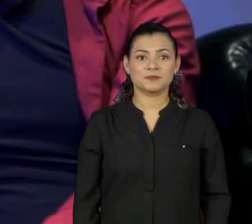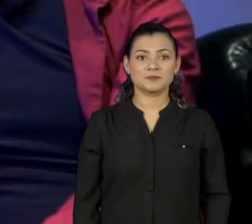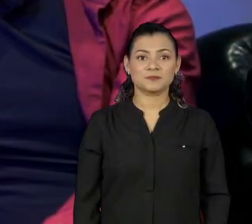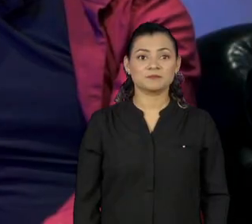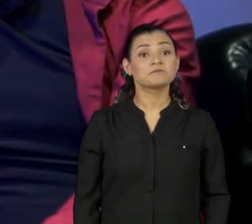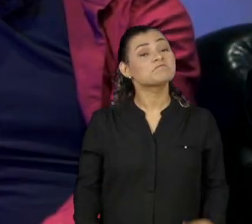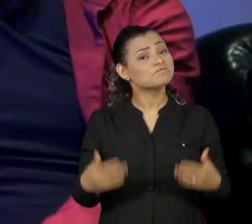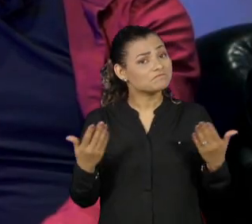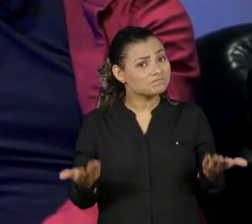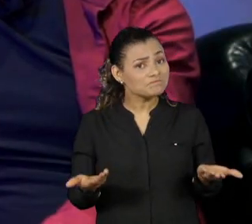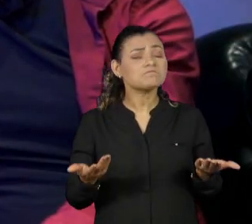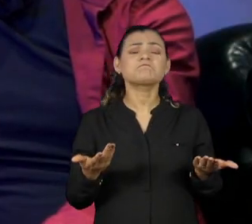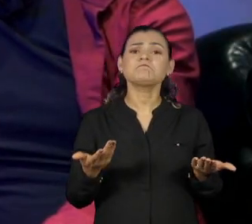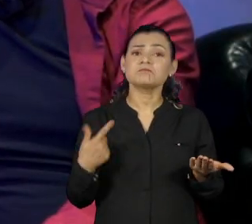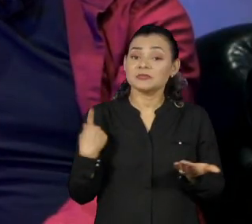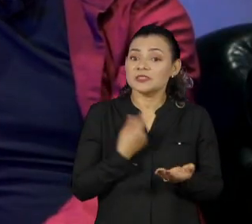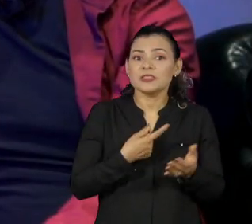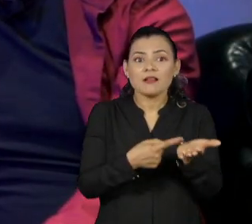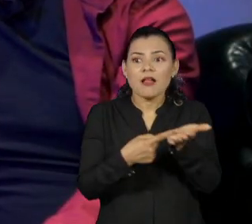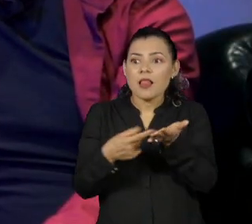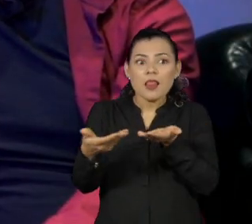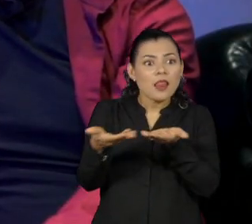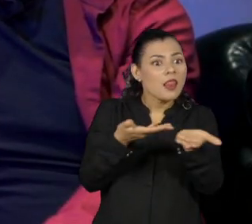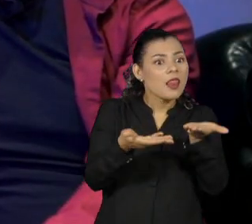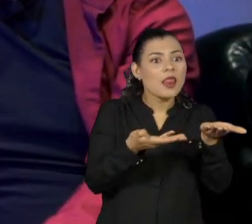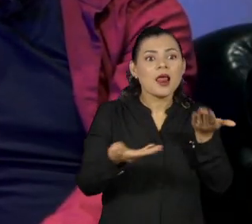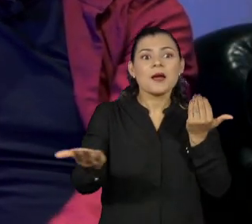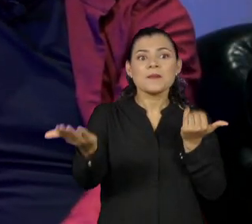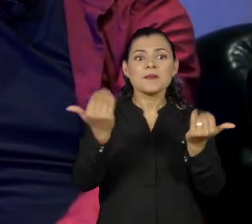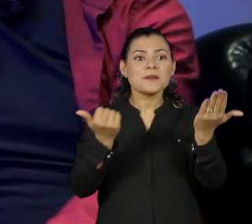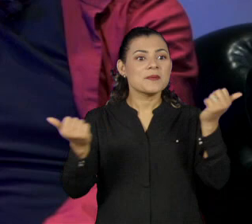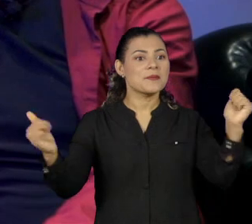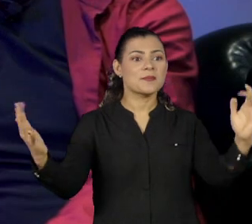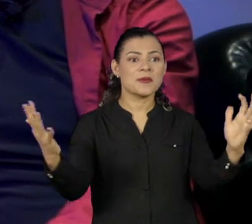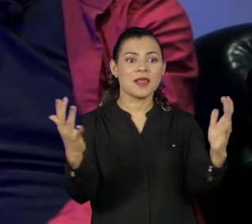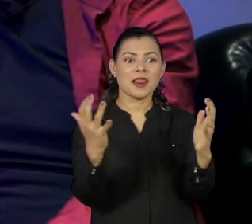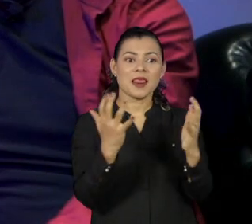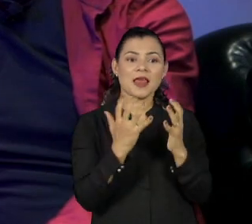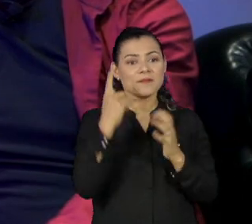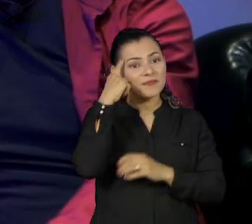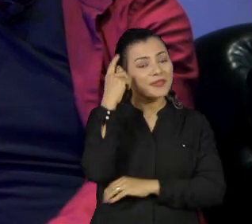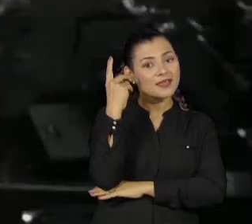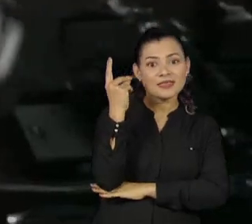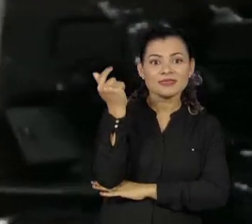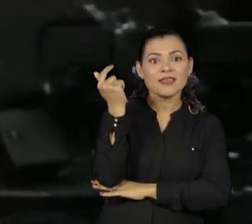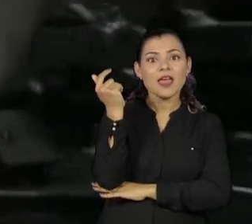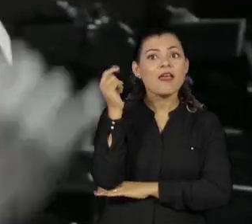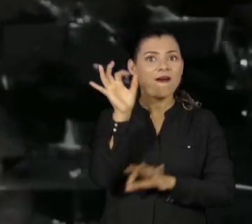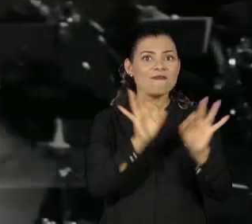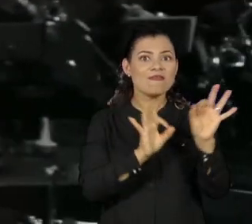a gente se reuniu e tivemos a ideia de montar.